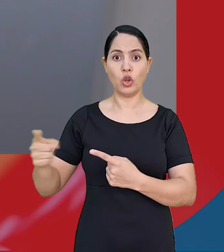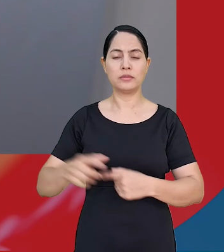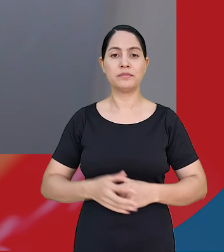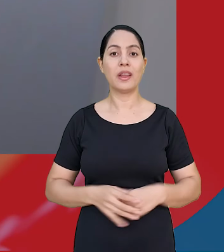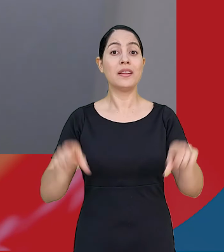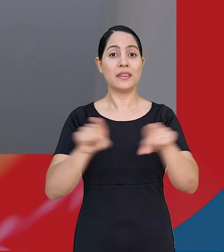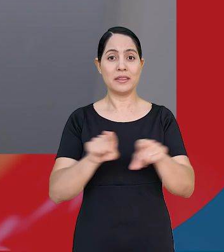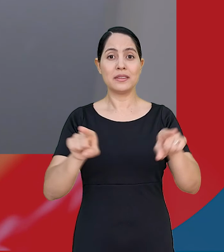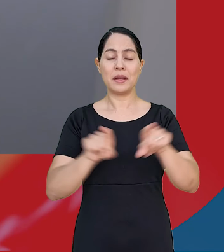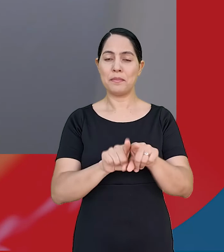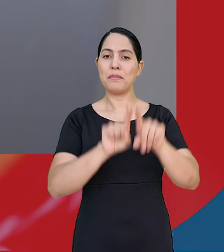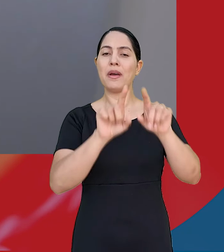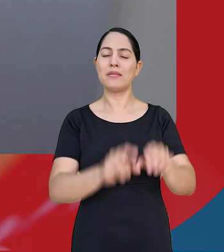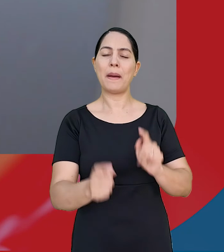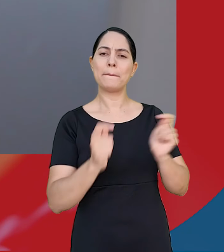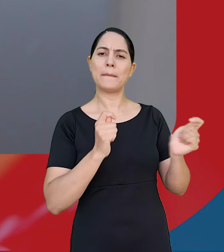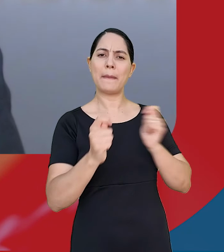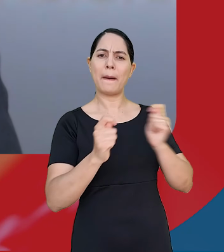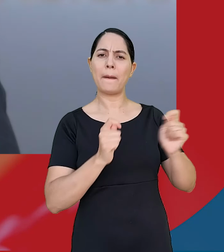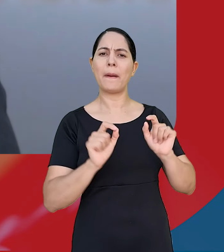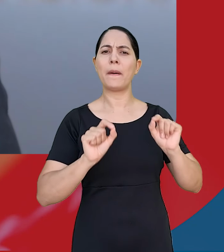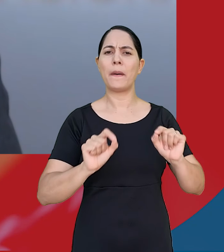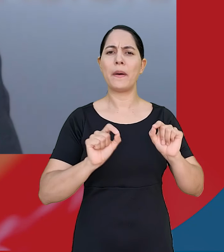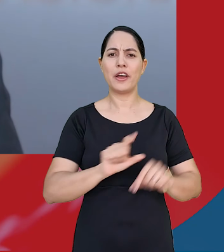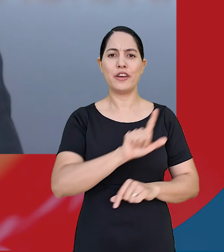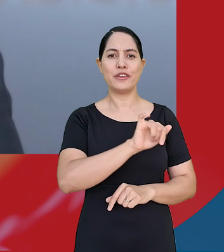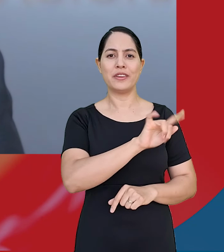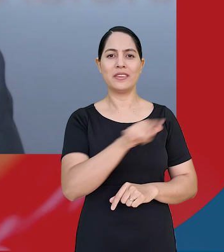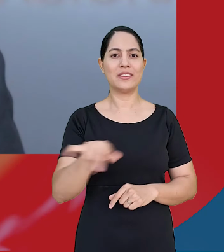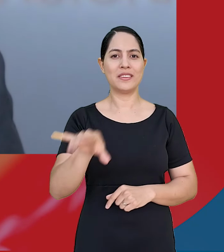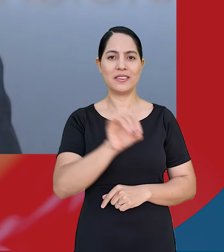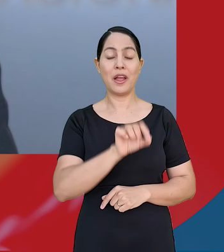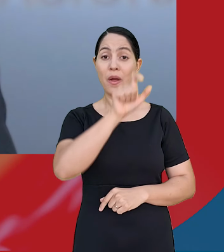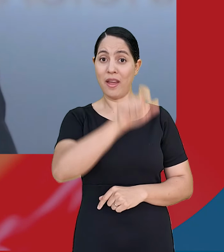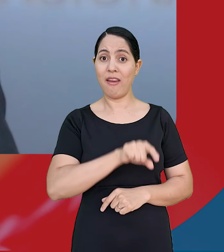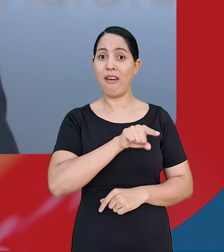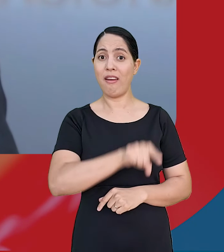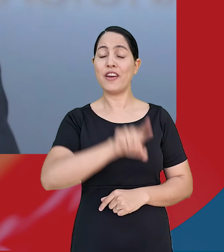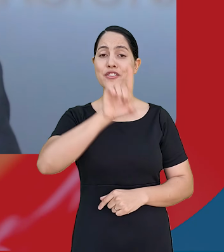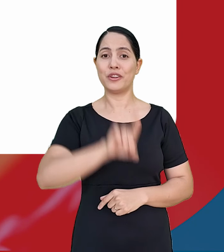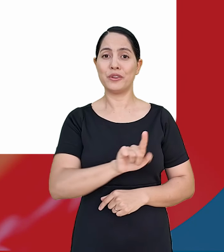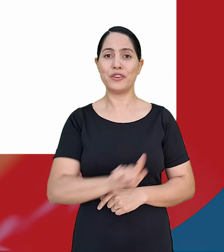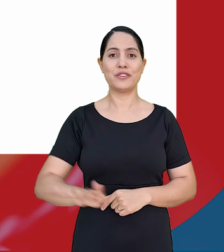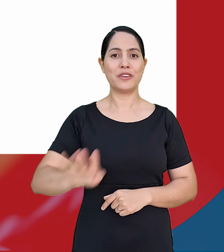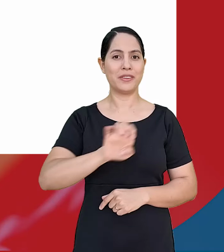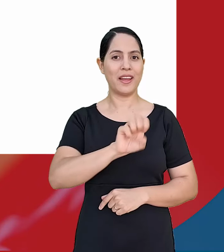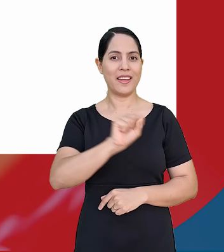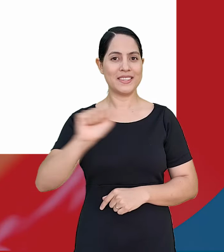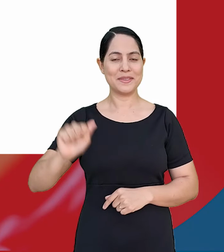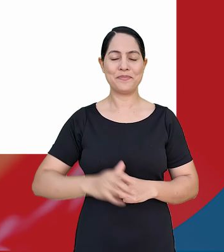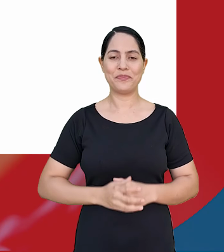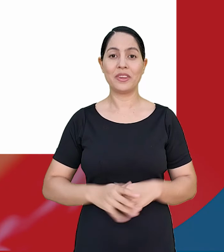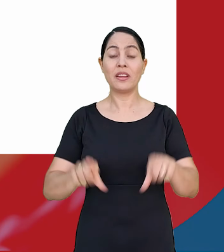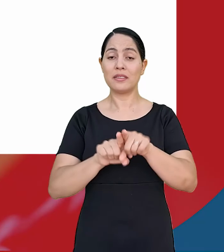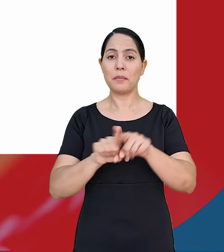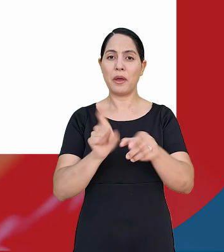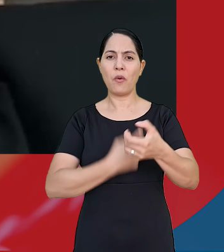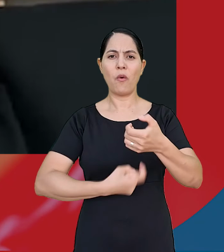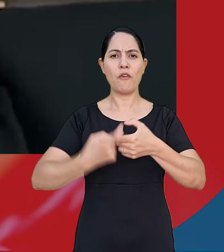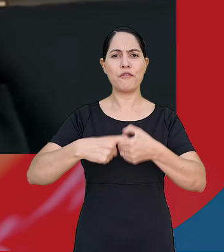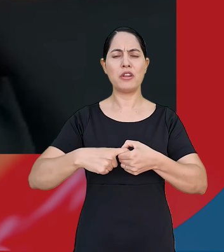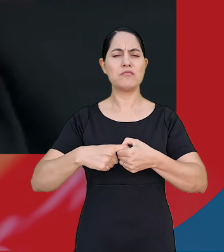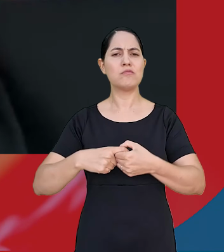com Gedeon Pitaluga, diretor-geral da Escola Superior de Advocacia Nacional. Convênios, as vantagens